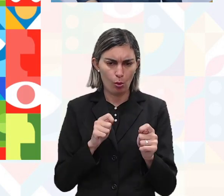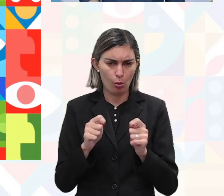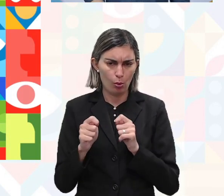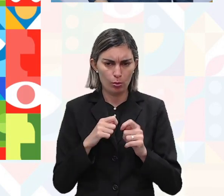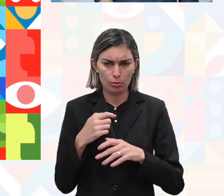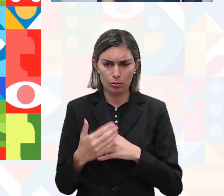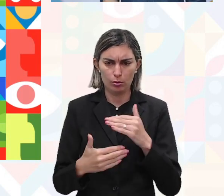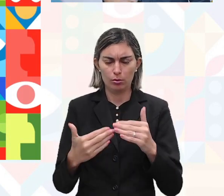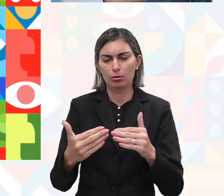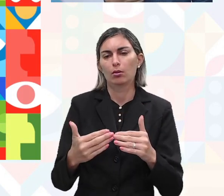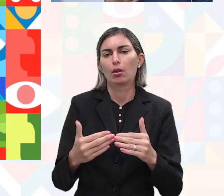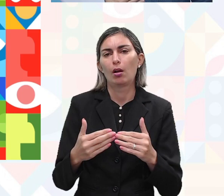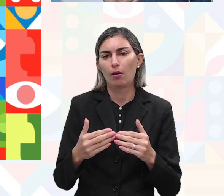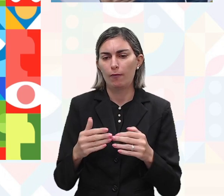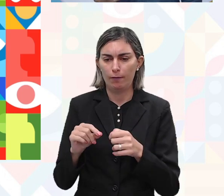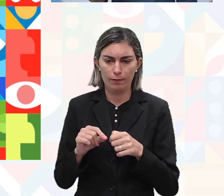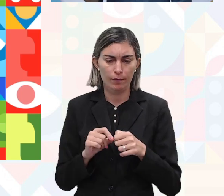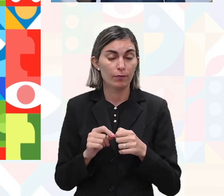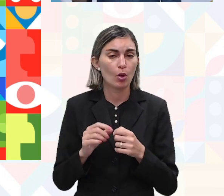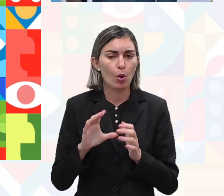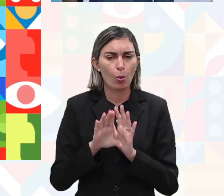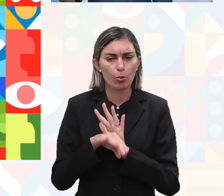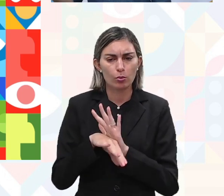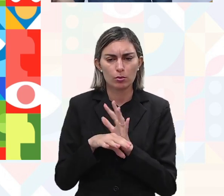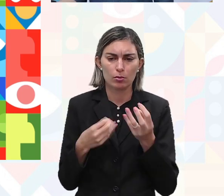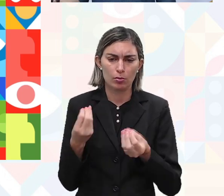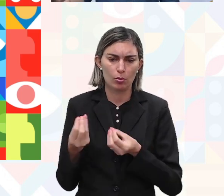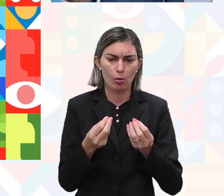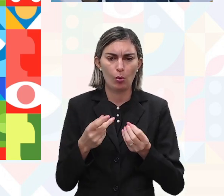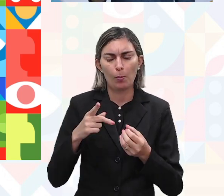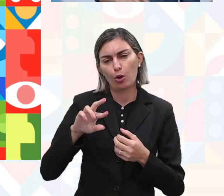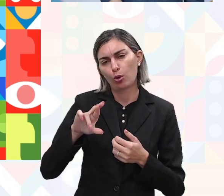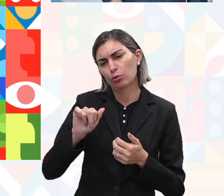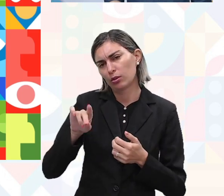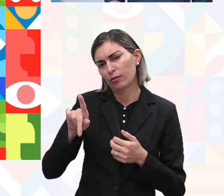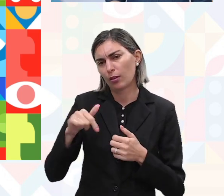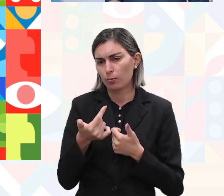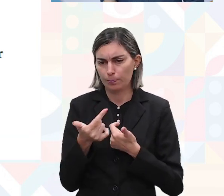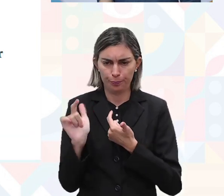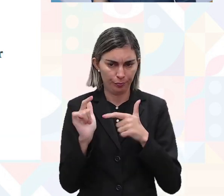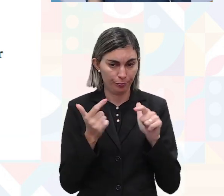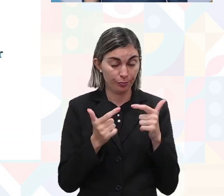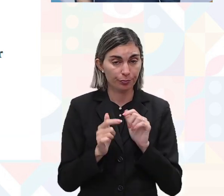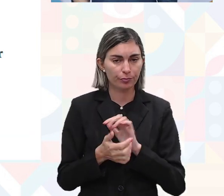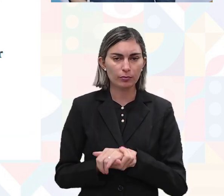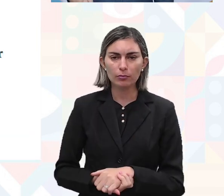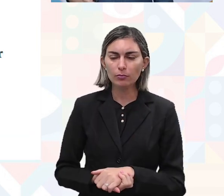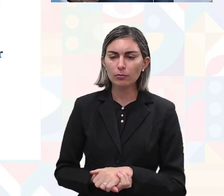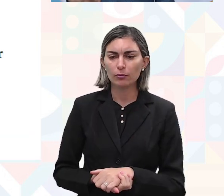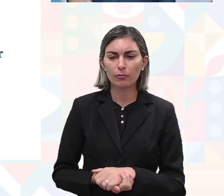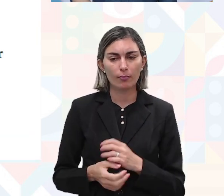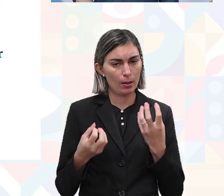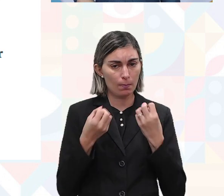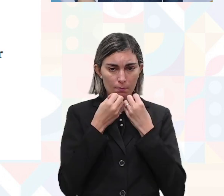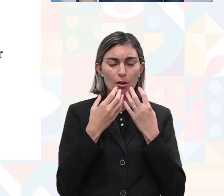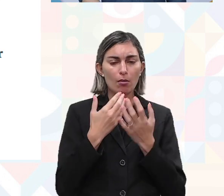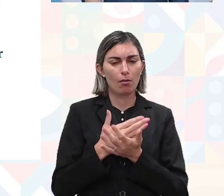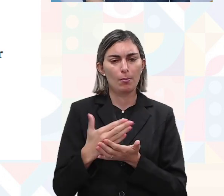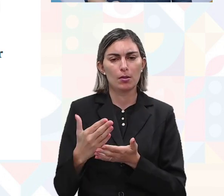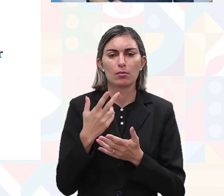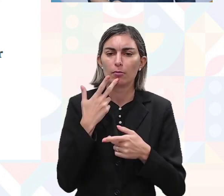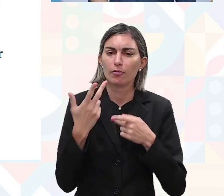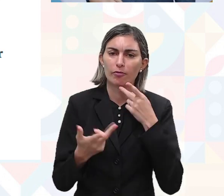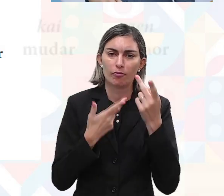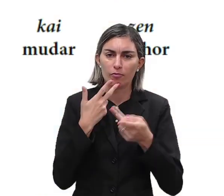de desempenho para a produção, conceitos como os de produtividade, entre outros. Bom, começamos falando